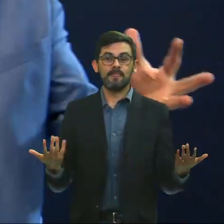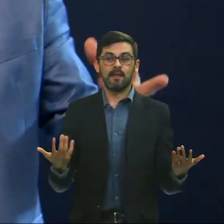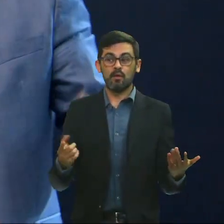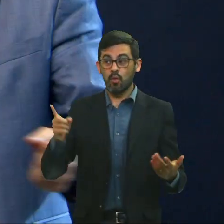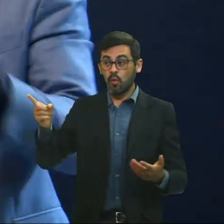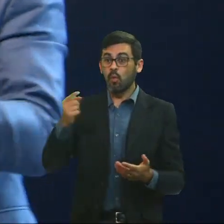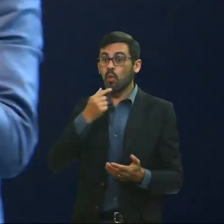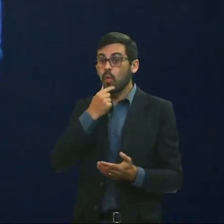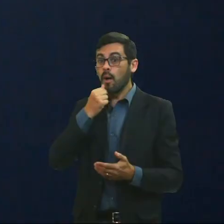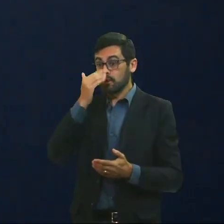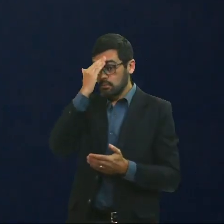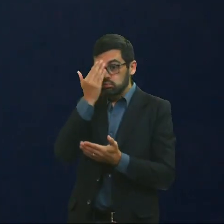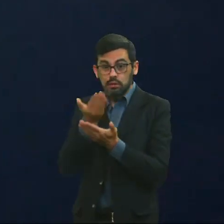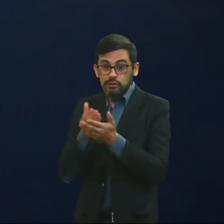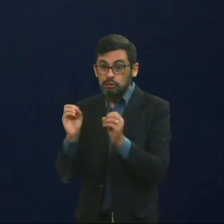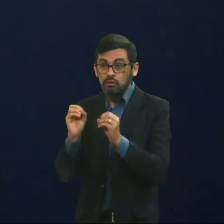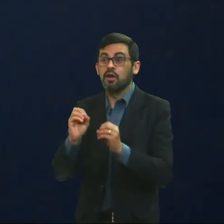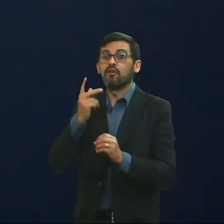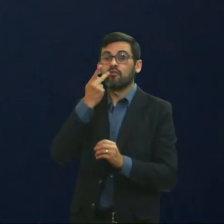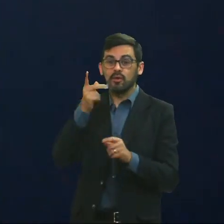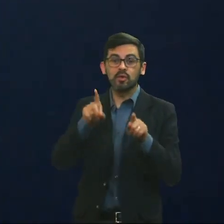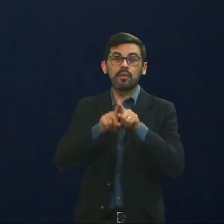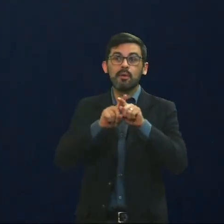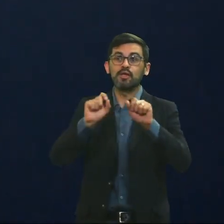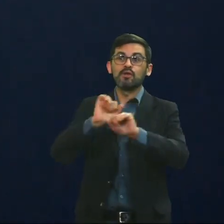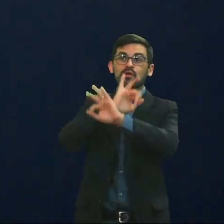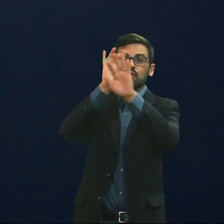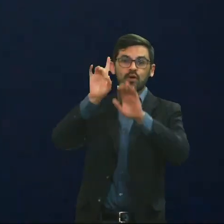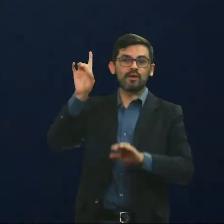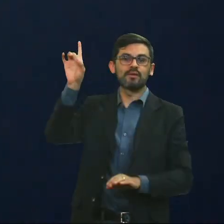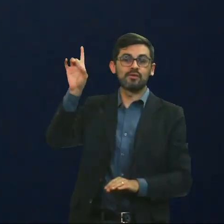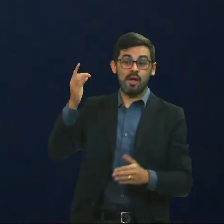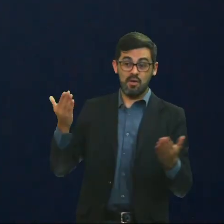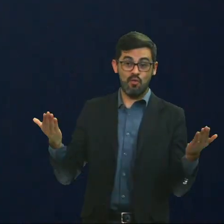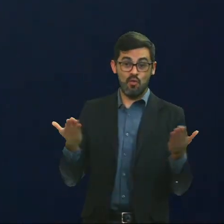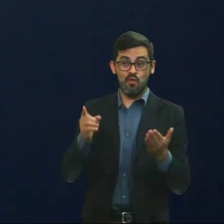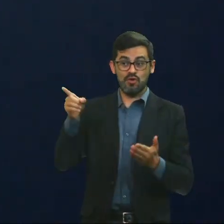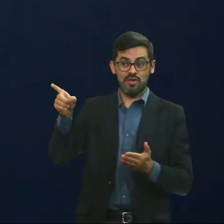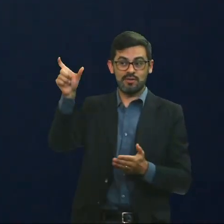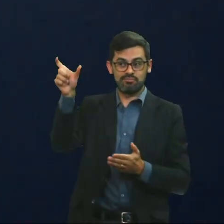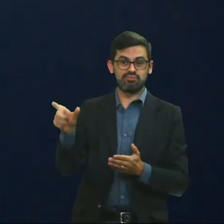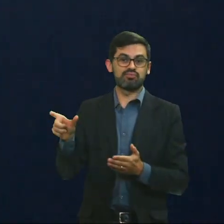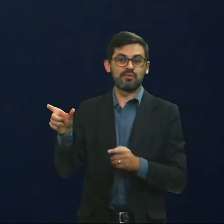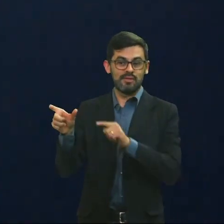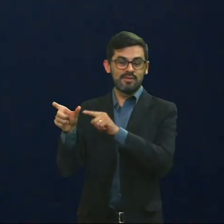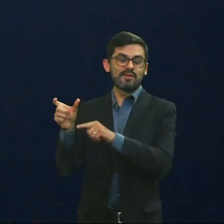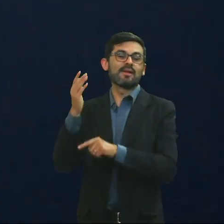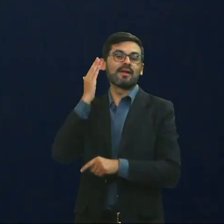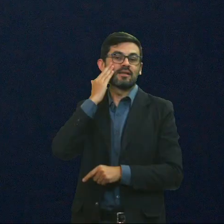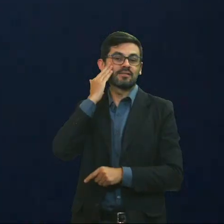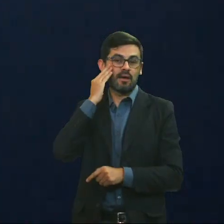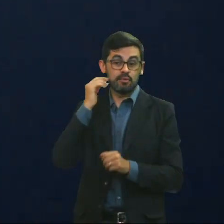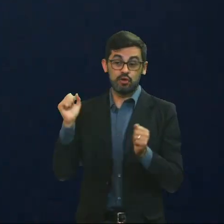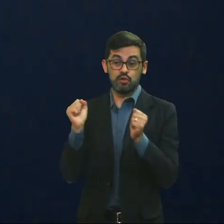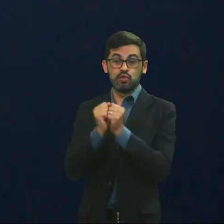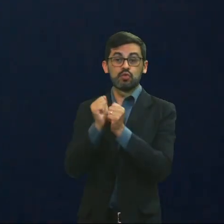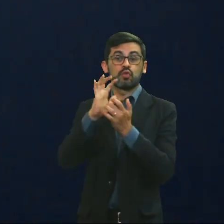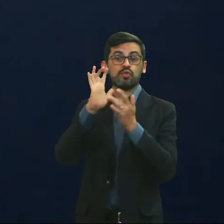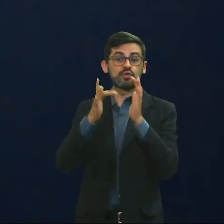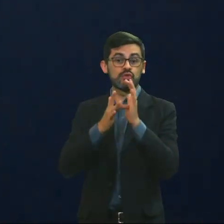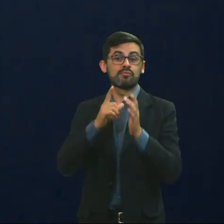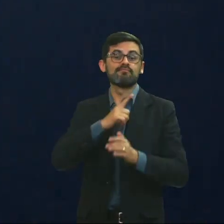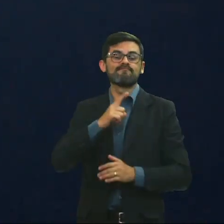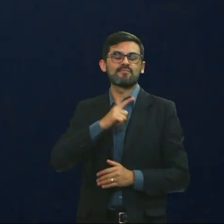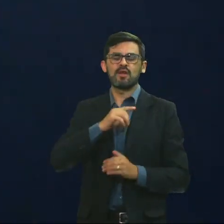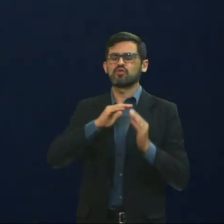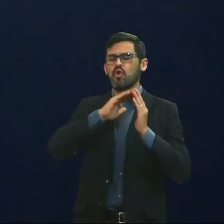ateu estava dizendo, glória a Deus. Ele disse, o ateu hoje não é ateu, eles sabem, que em Jesus estão